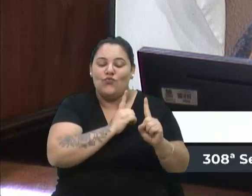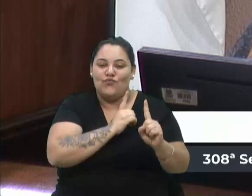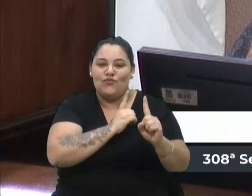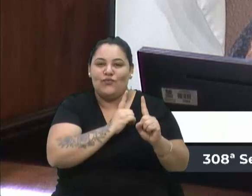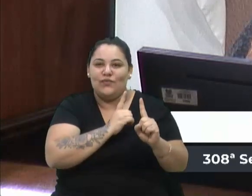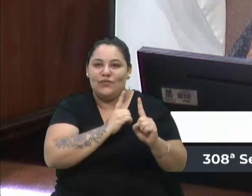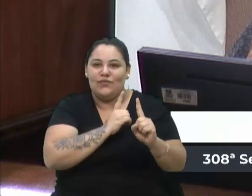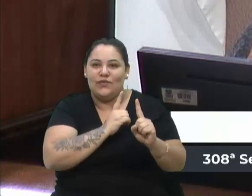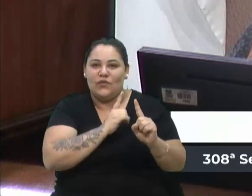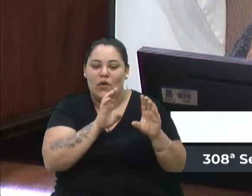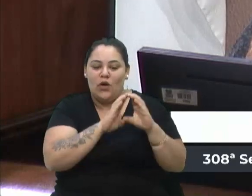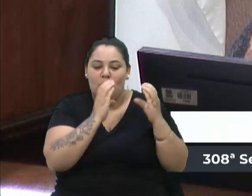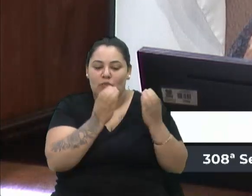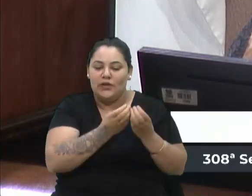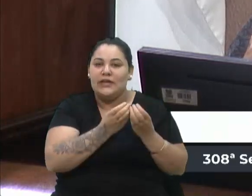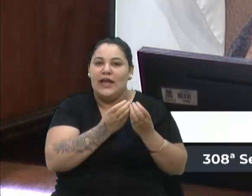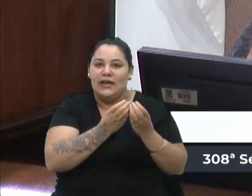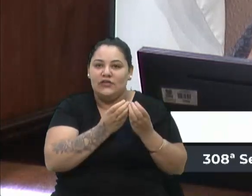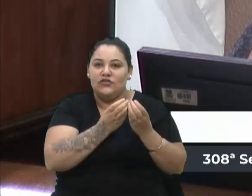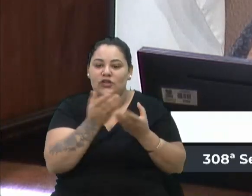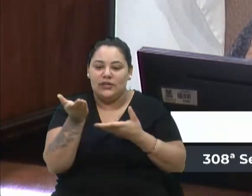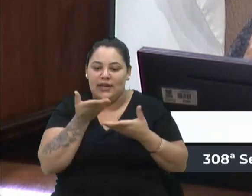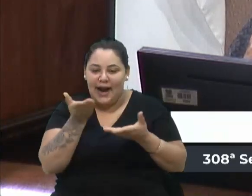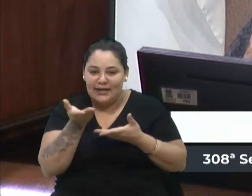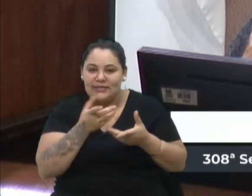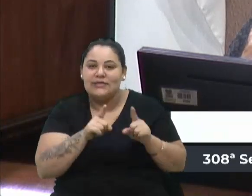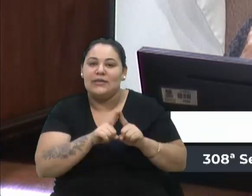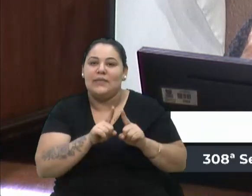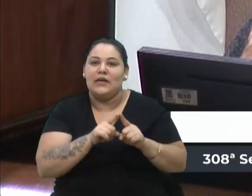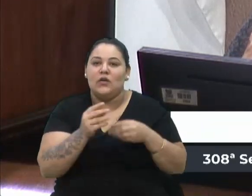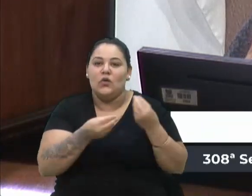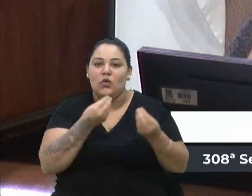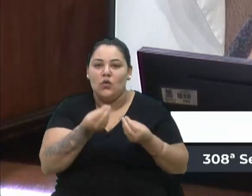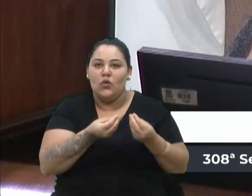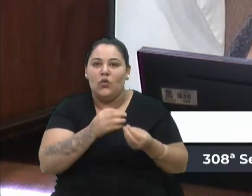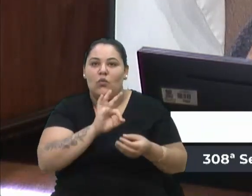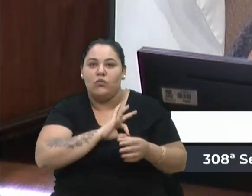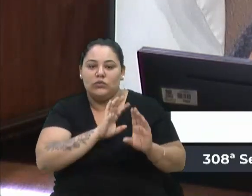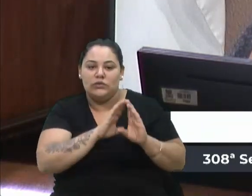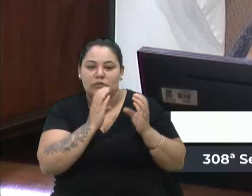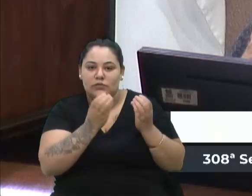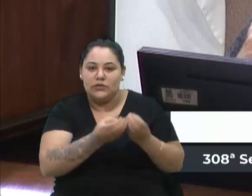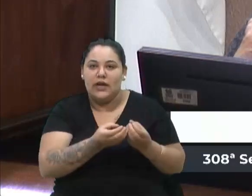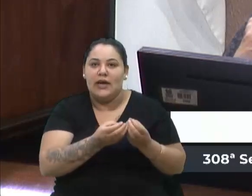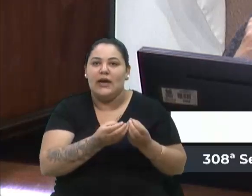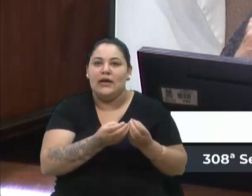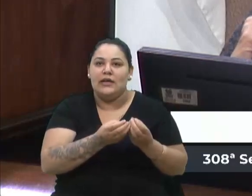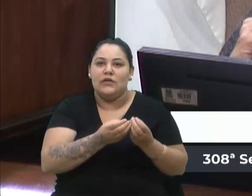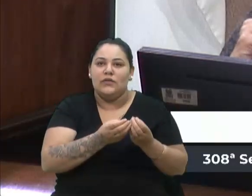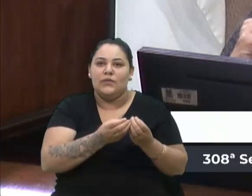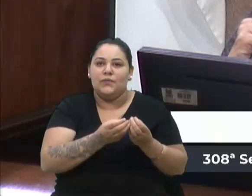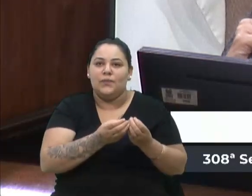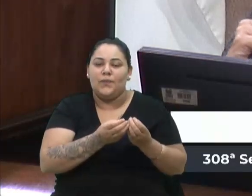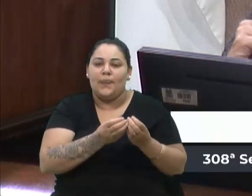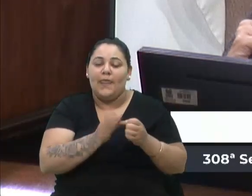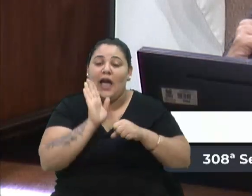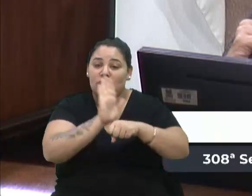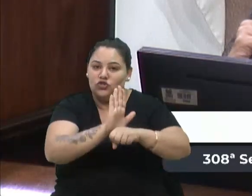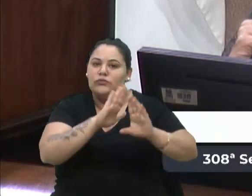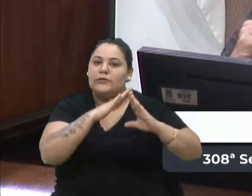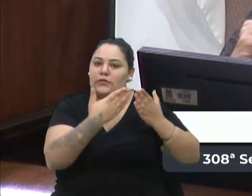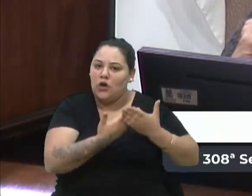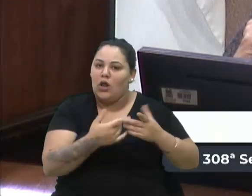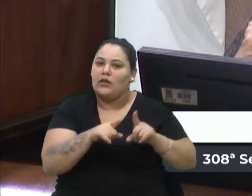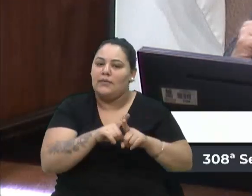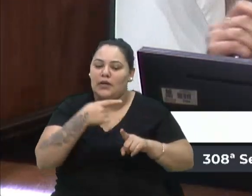que a comunidade nos traz todos os dias né como essa questão do policiamento comunitário como reforço de patrulha escolar e a gente vai estar junto em todas